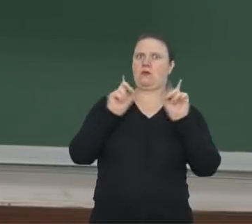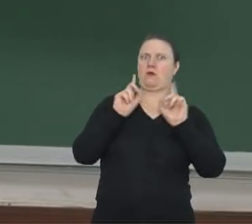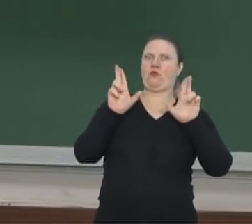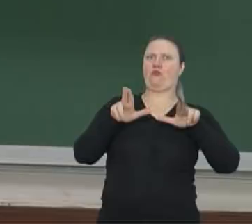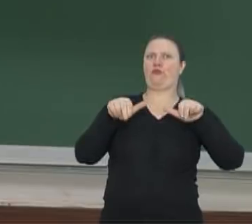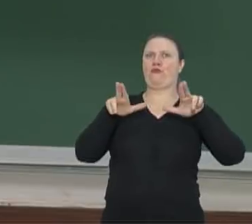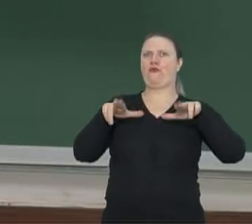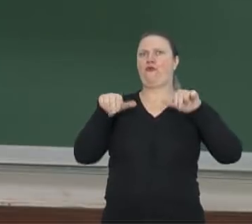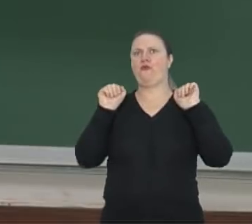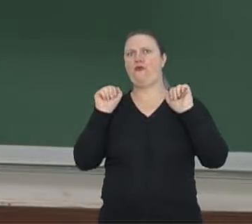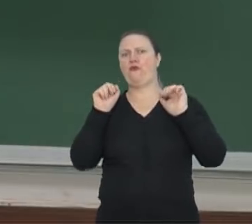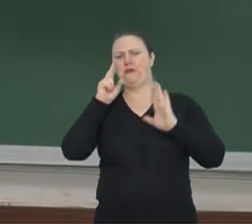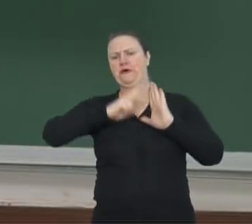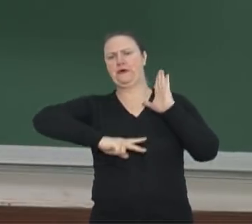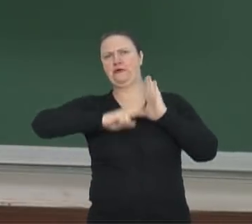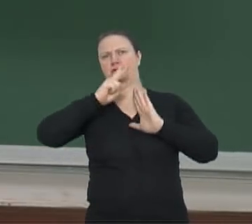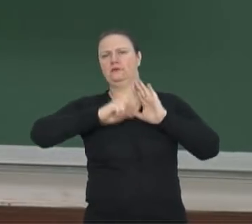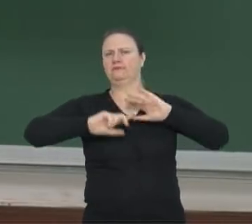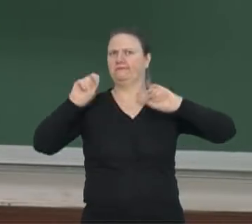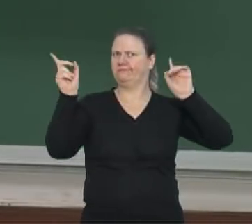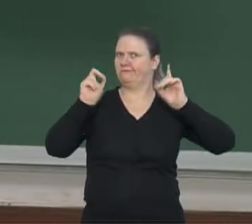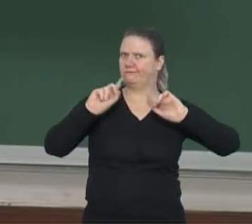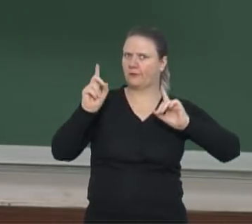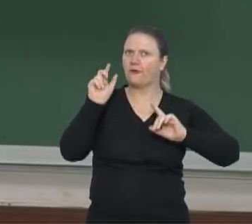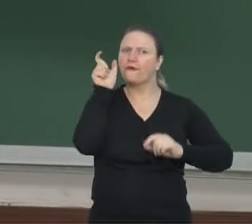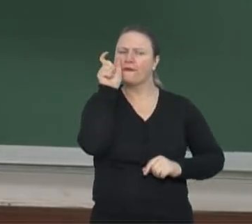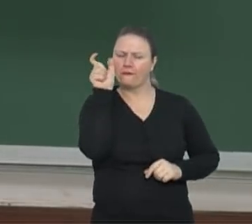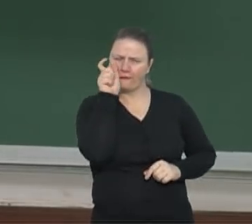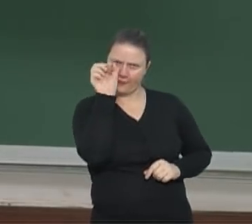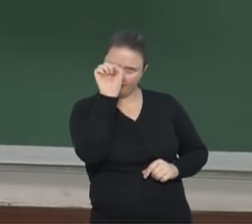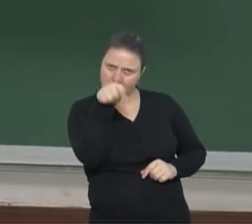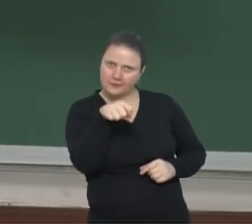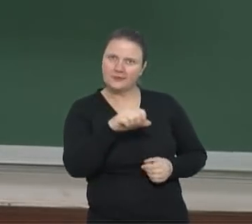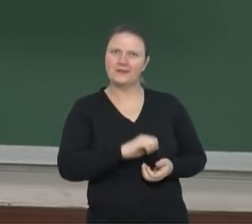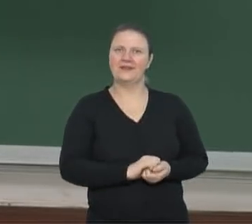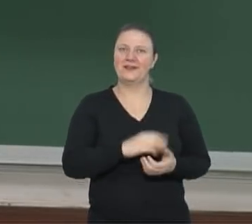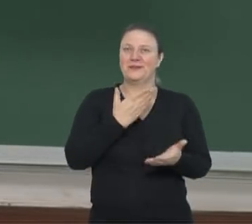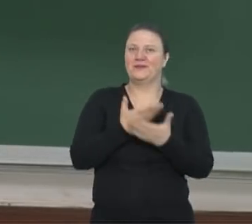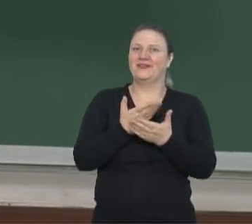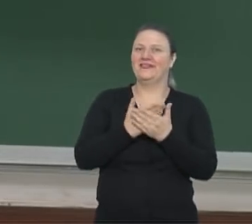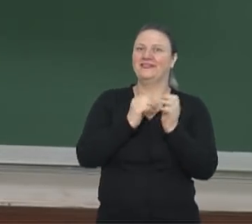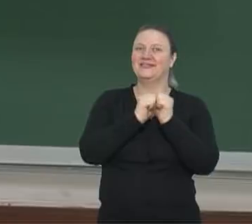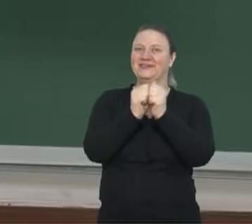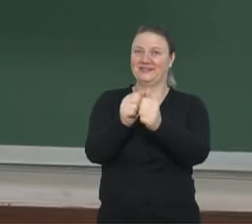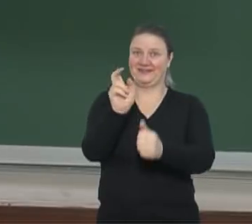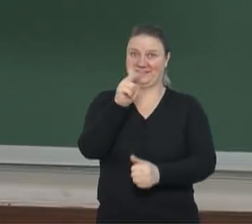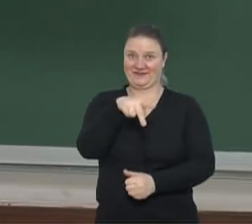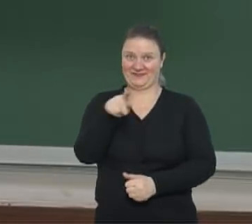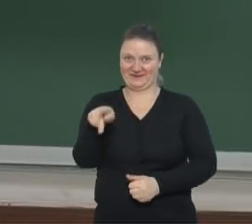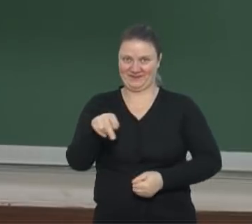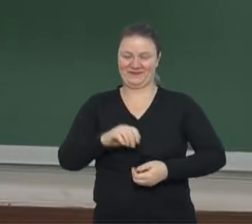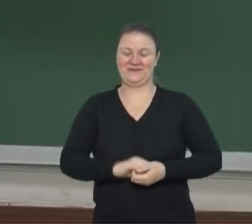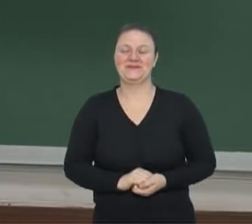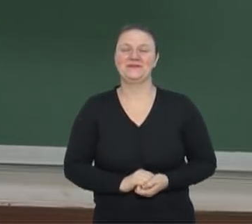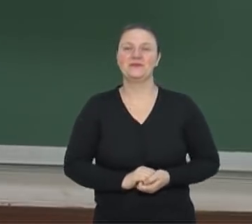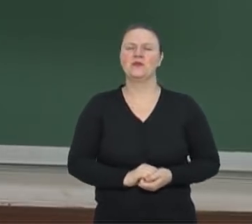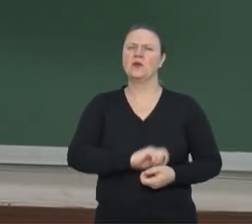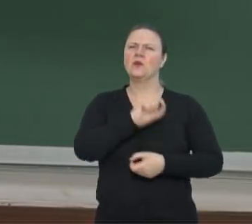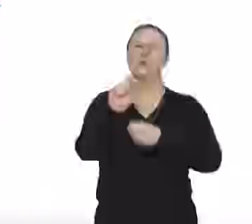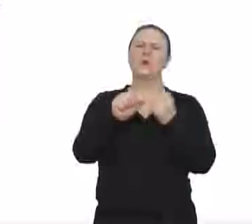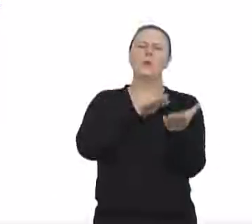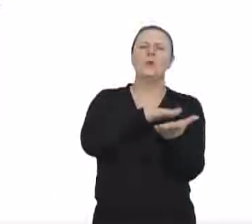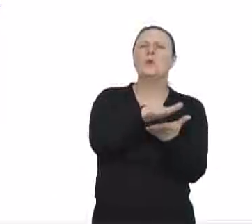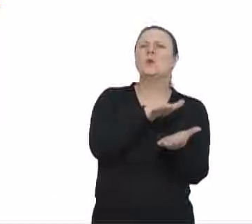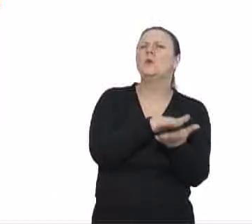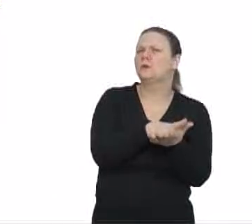nunca li nenhum, não vi nenhum. Viram sim e viu numa aula junto comigo ali. Onde eles são publicados?